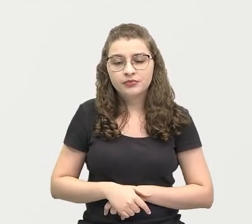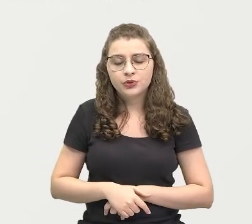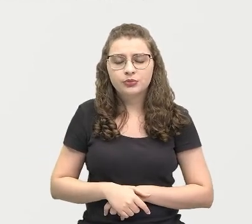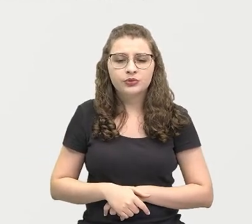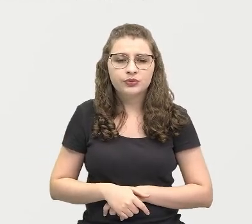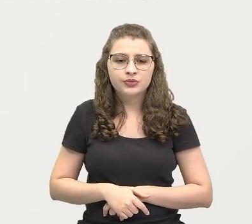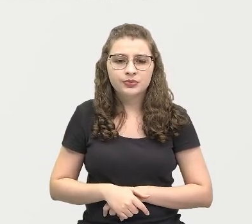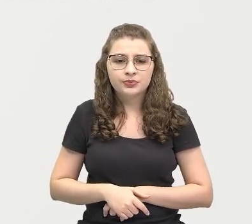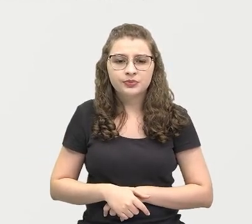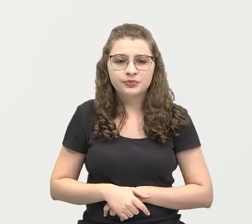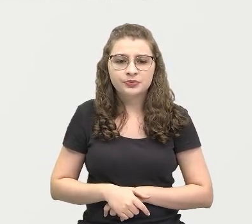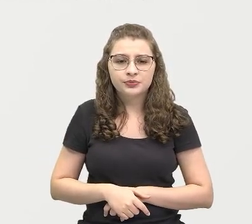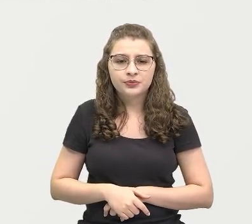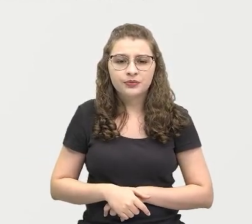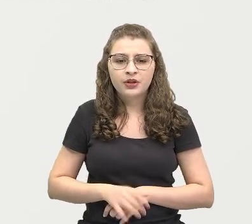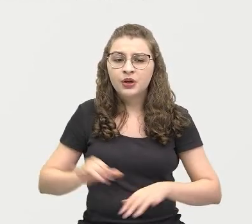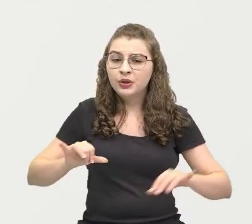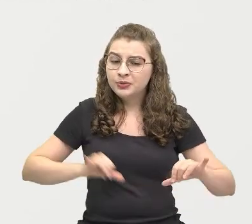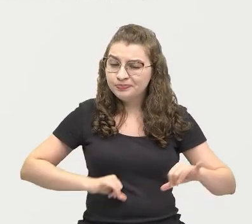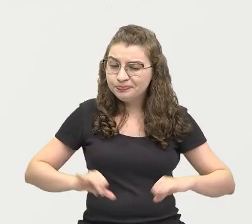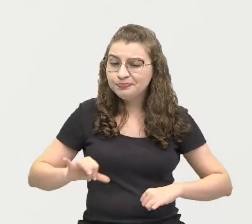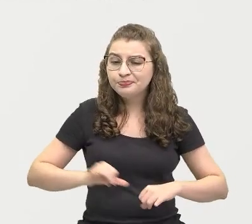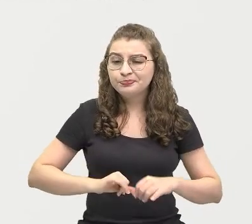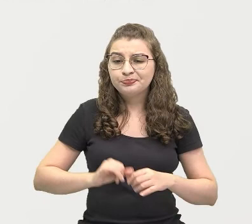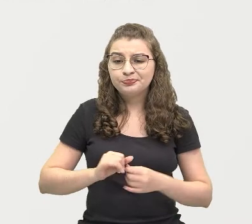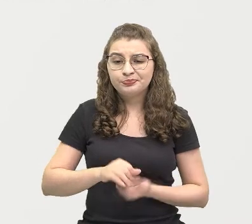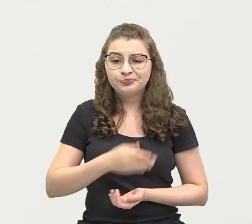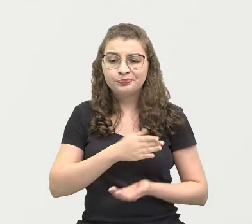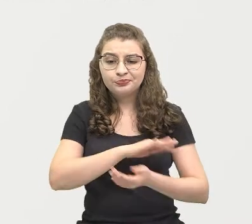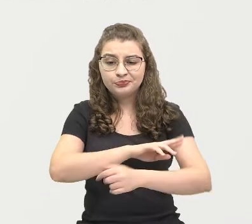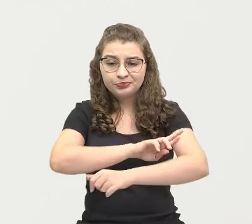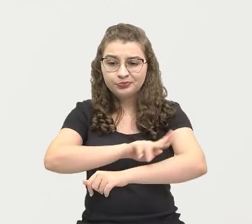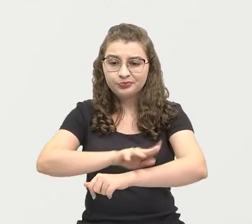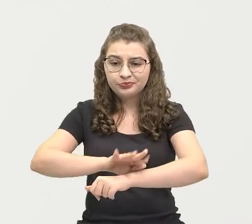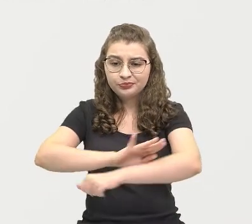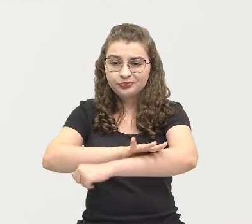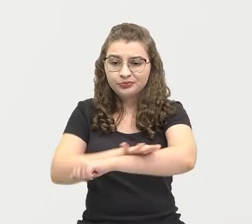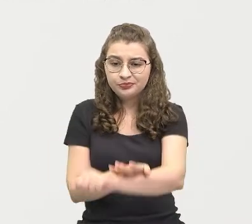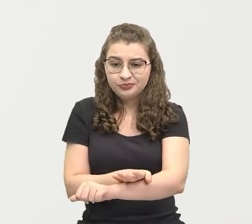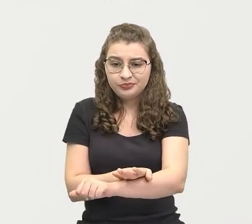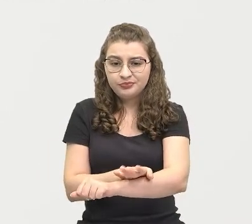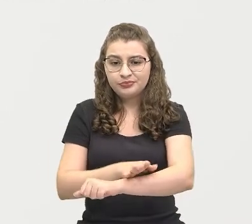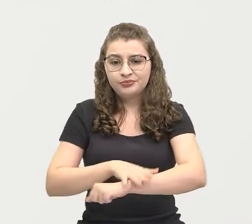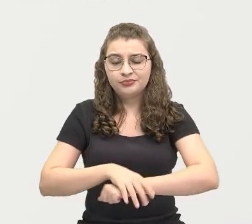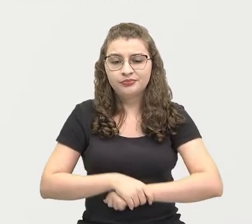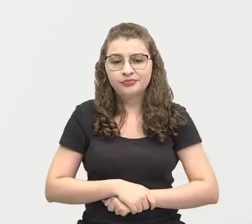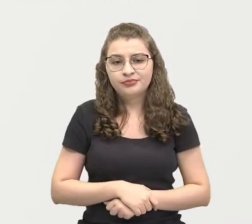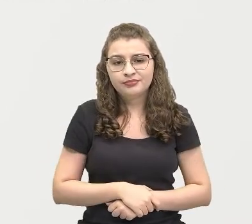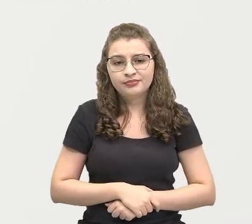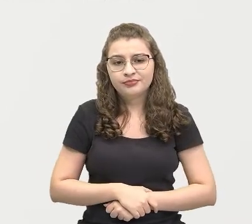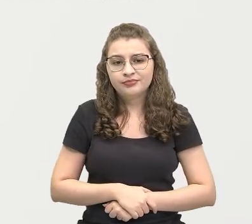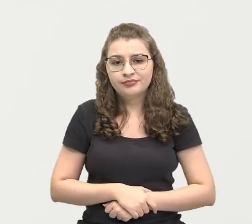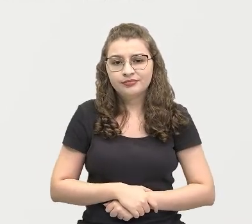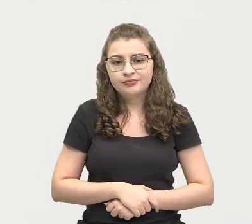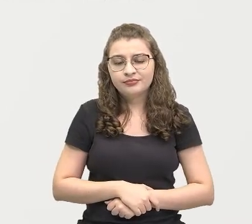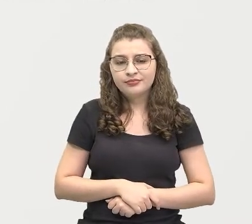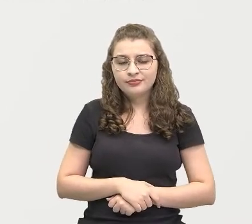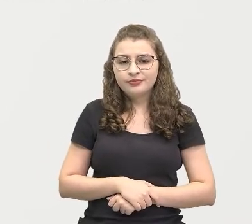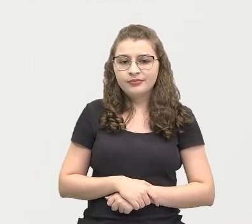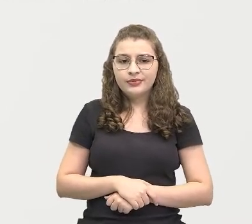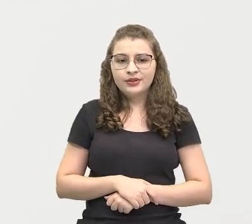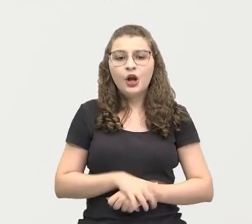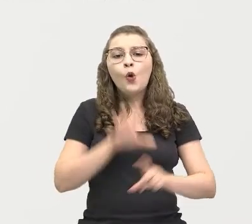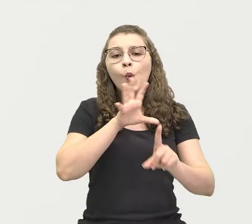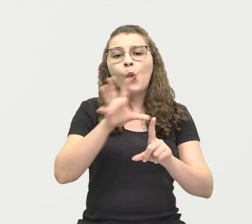Rio de Janeiro. Sofreu duramente o preconceito racial em toda a sua vida. O que mais aqui que nós temos informação dele?